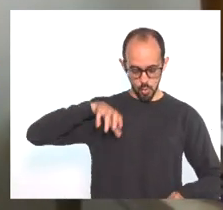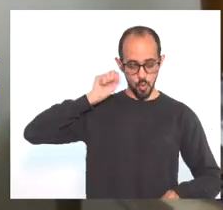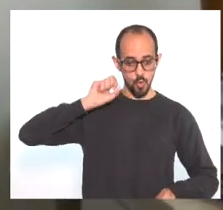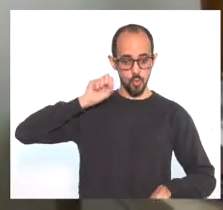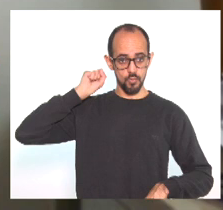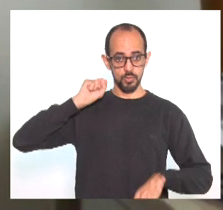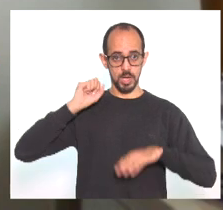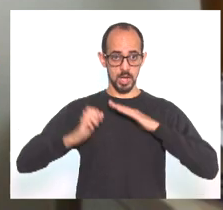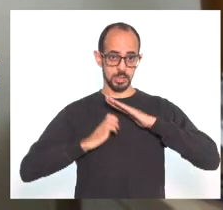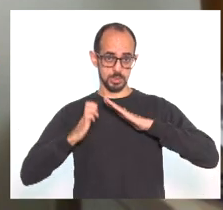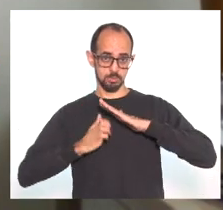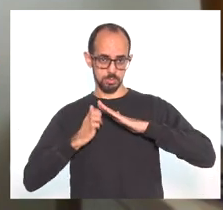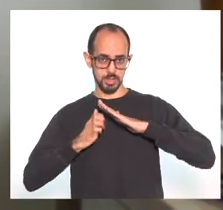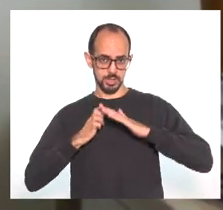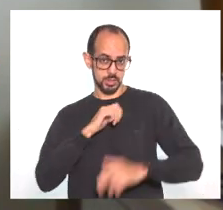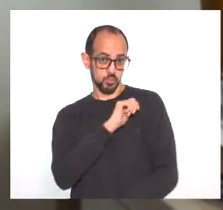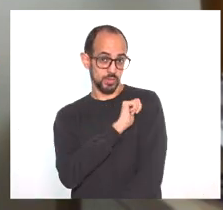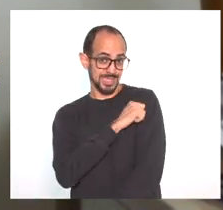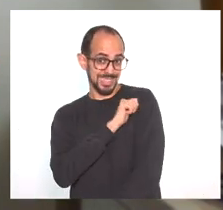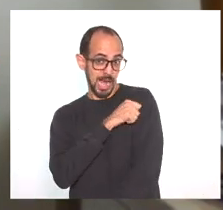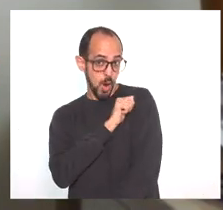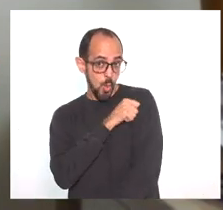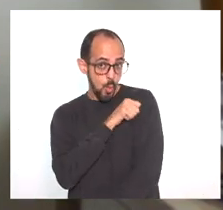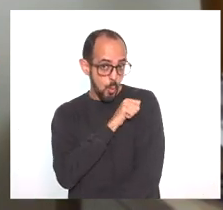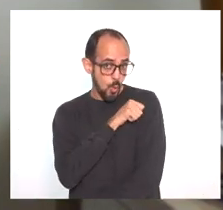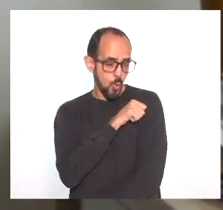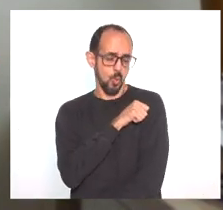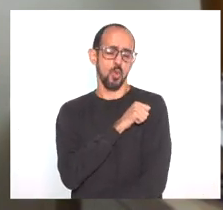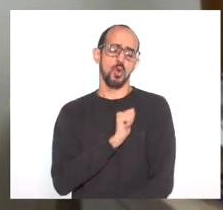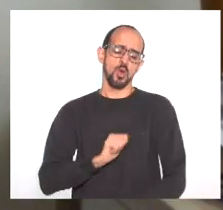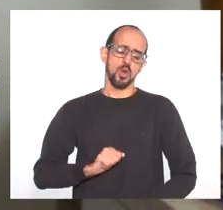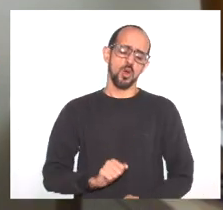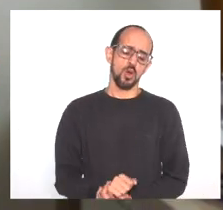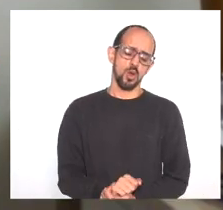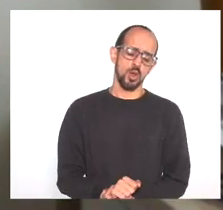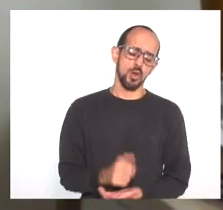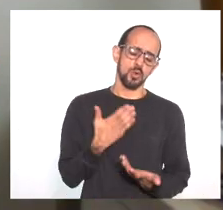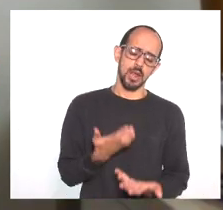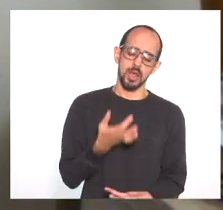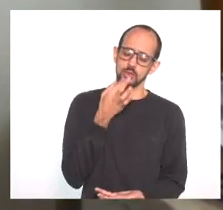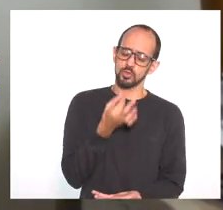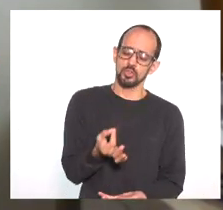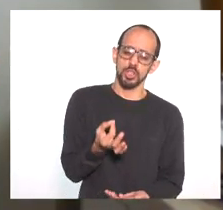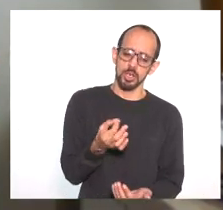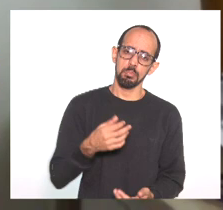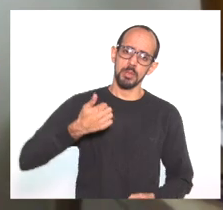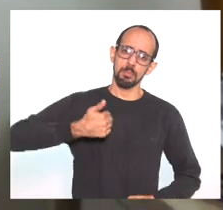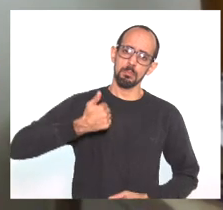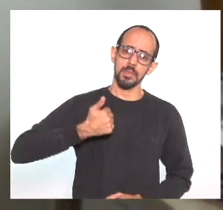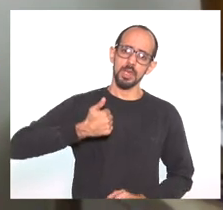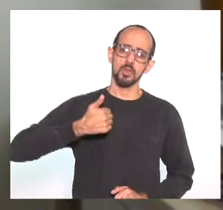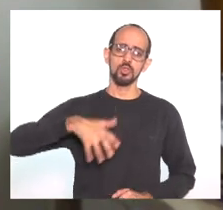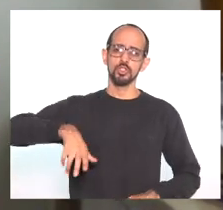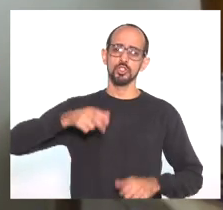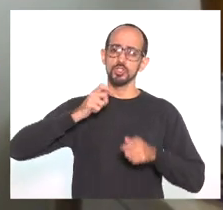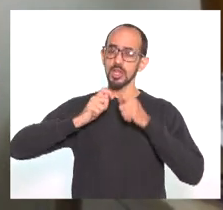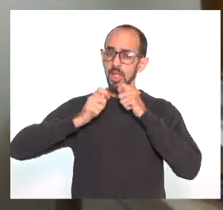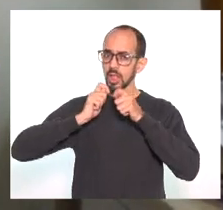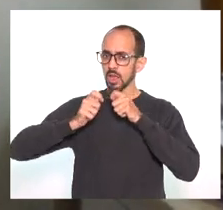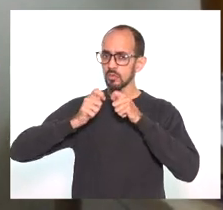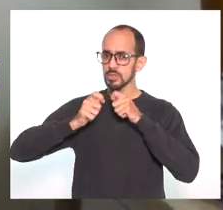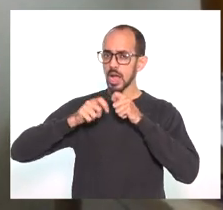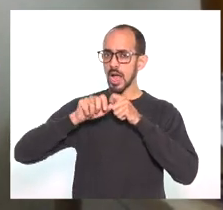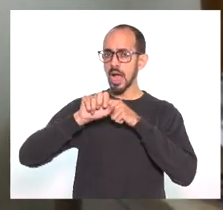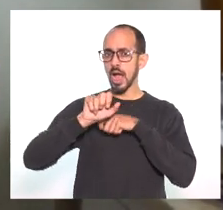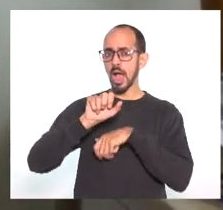as empresas fiscalizadoras, eu queria sugerir que primeiro nós ouvíssemos a